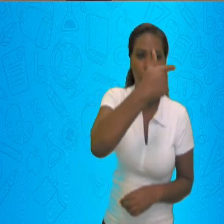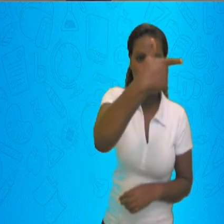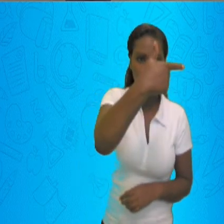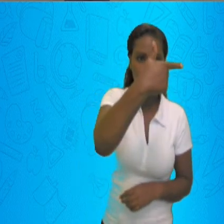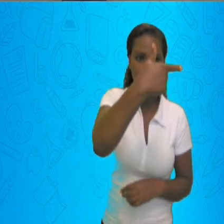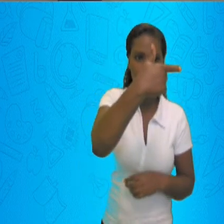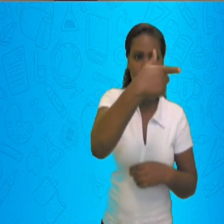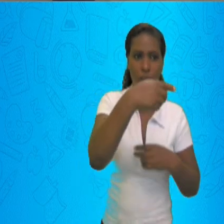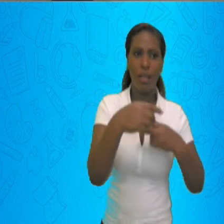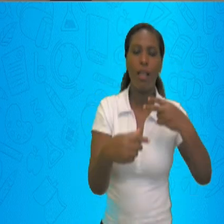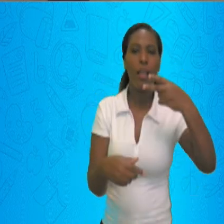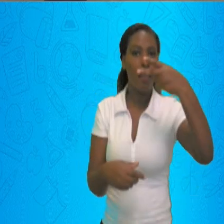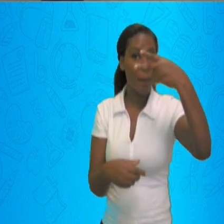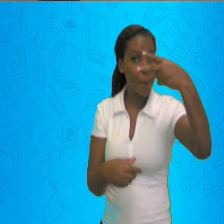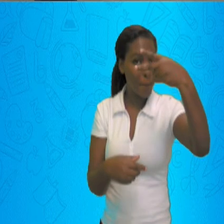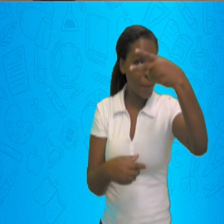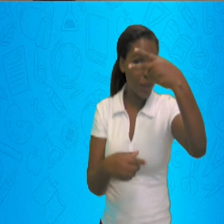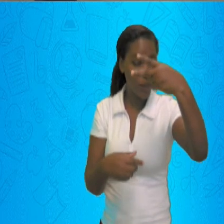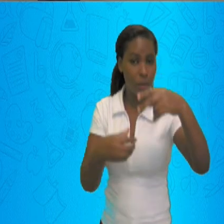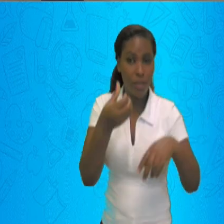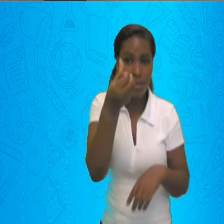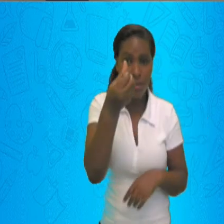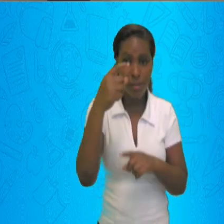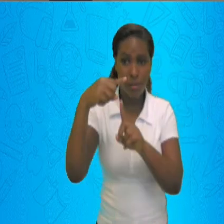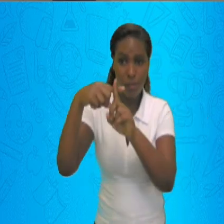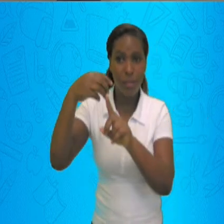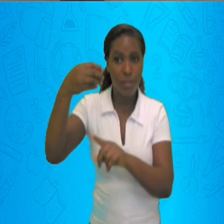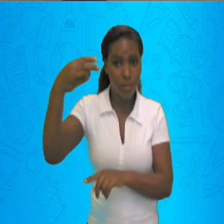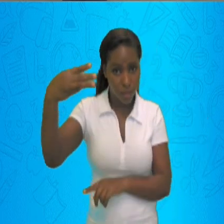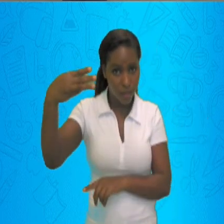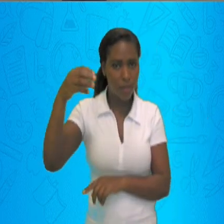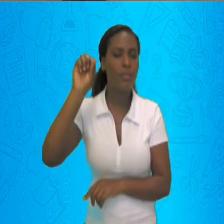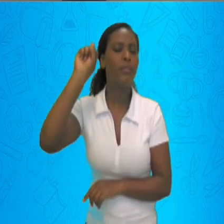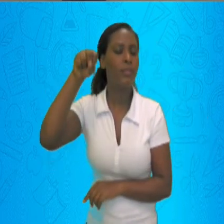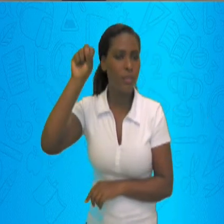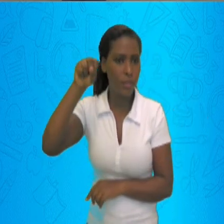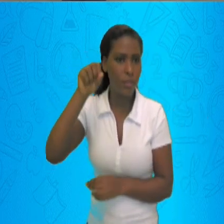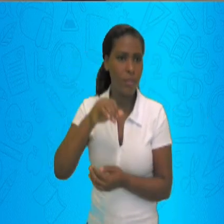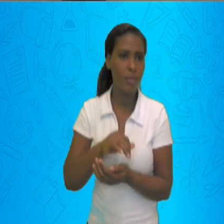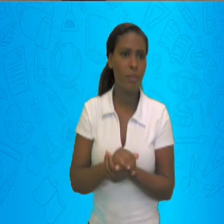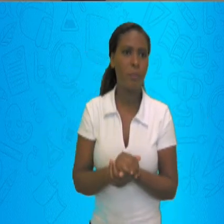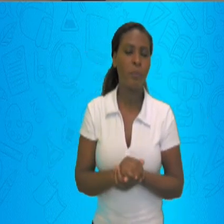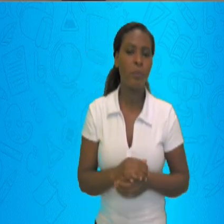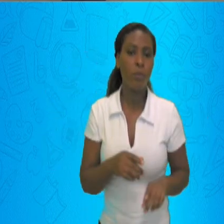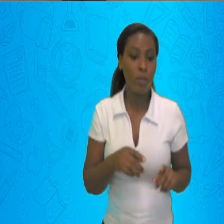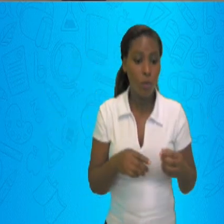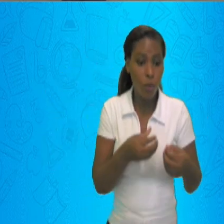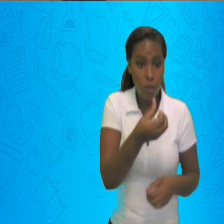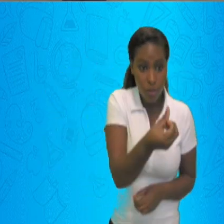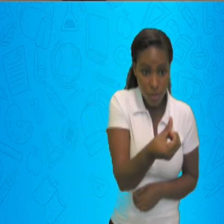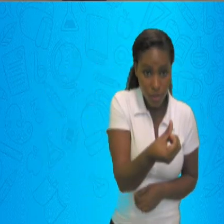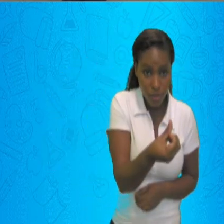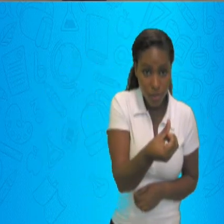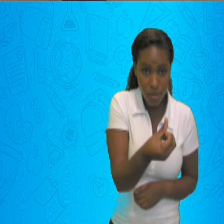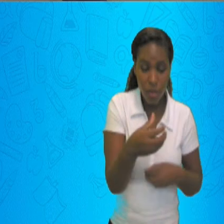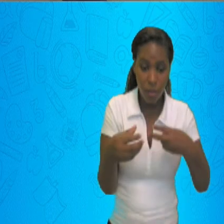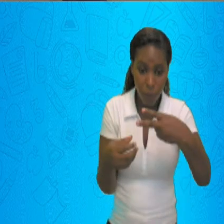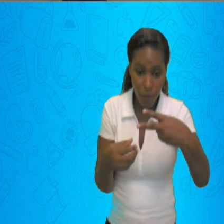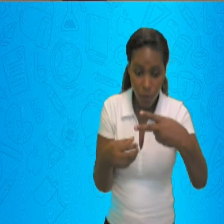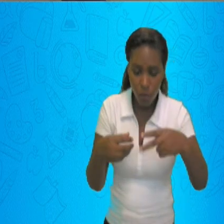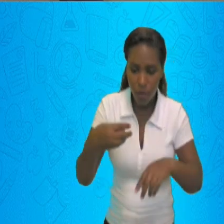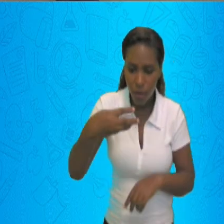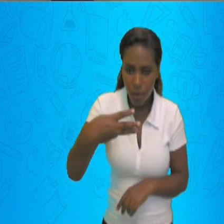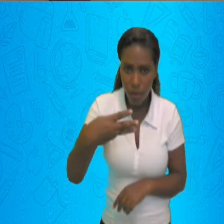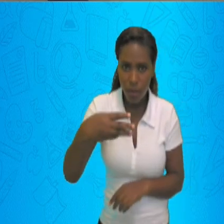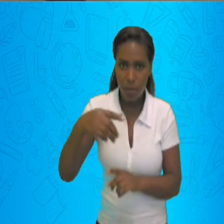que 6 mais 3? Sim. Se eu coloco o 6 em evidência, 6 é menor do que 3